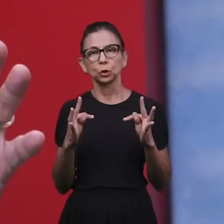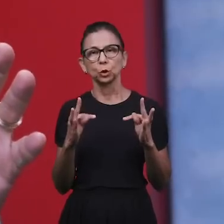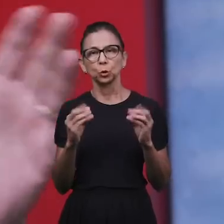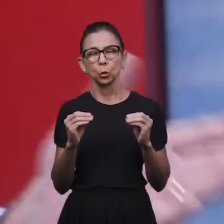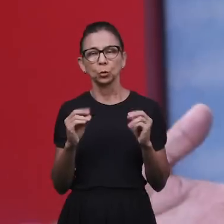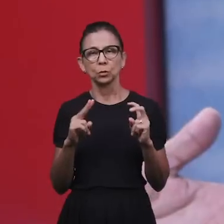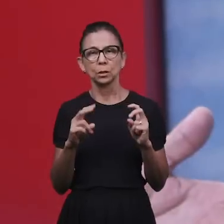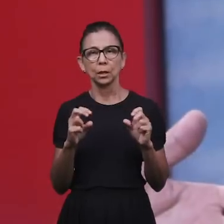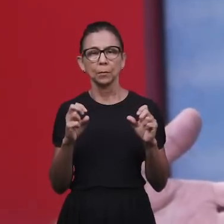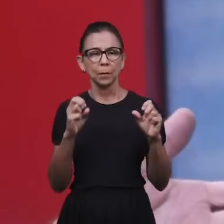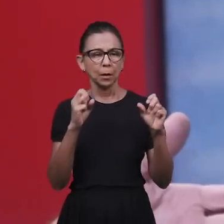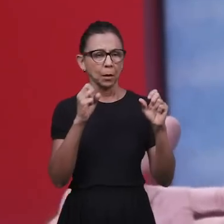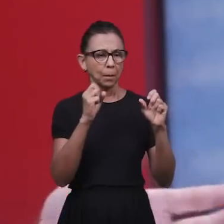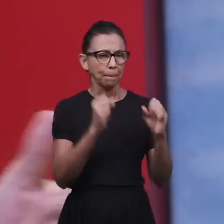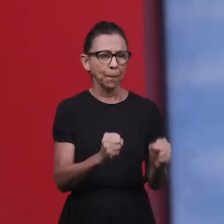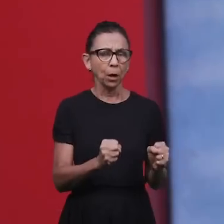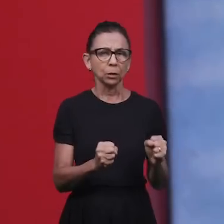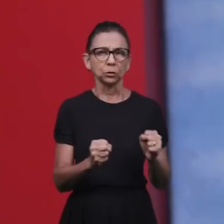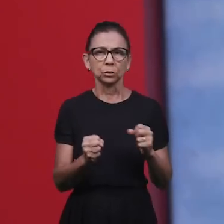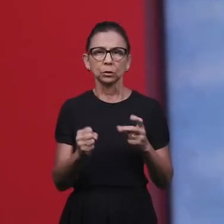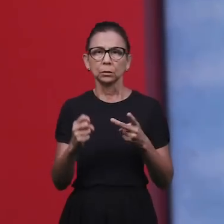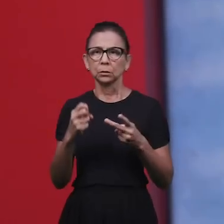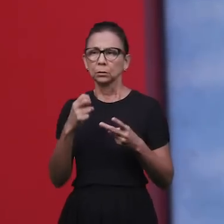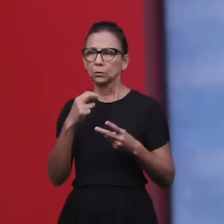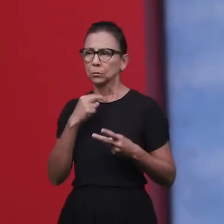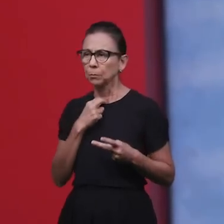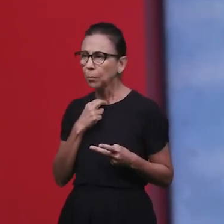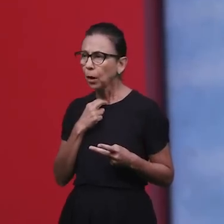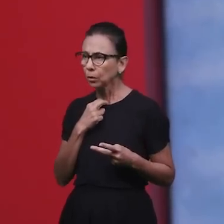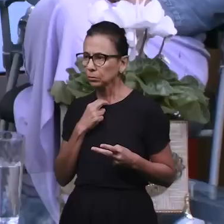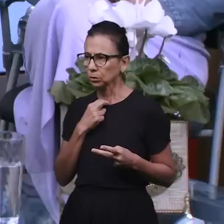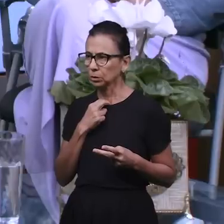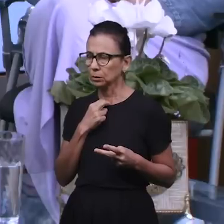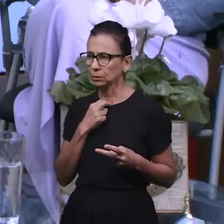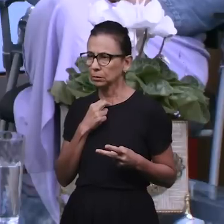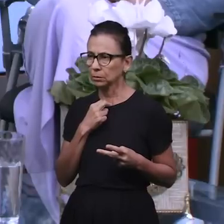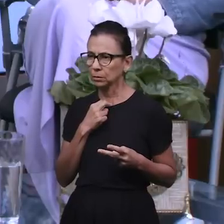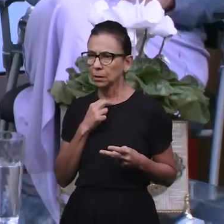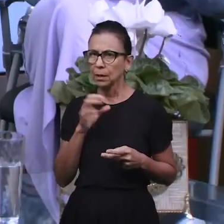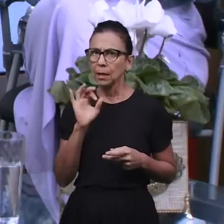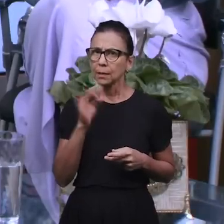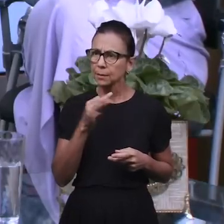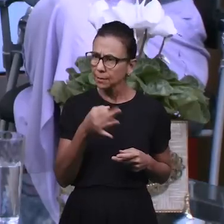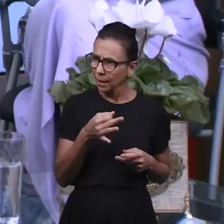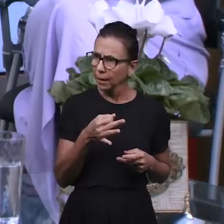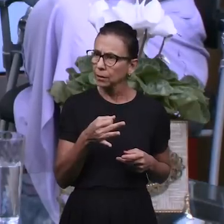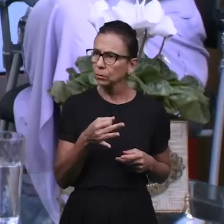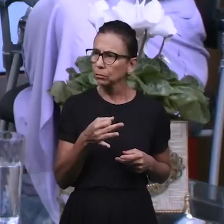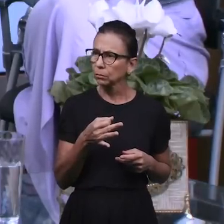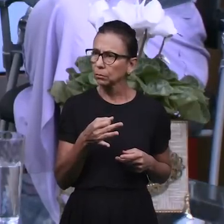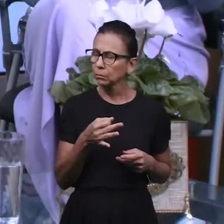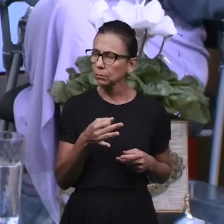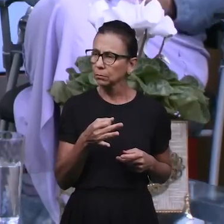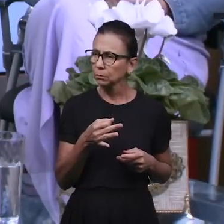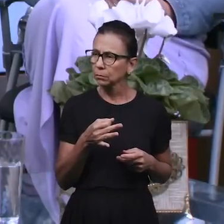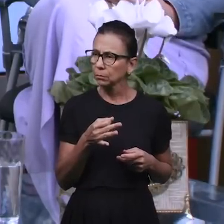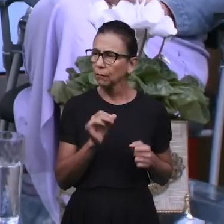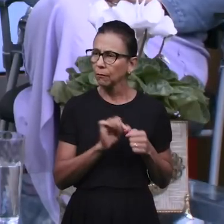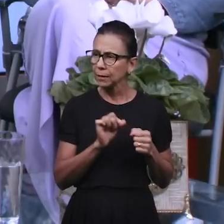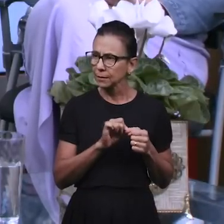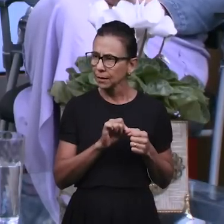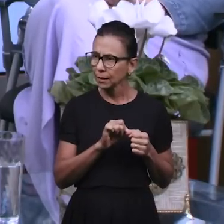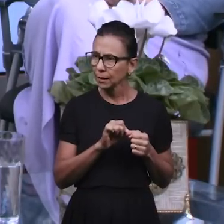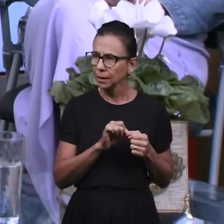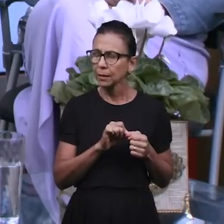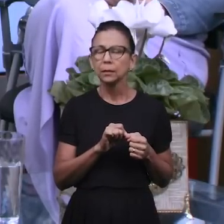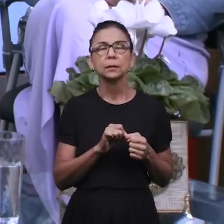é: pode? Não pode? Posso fazer? É lícito fazer? É interessante, ele